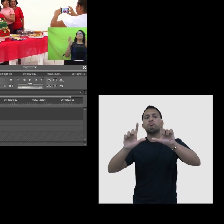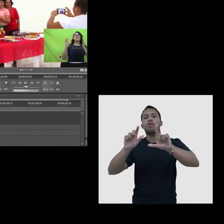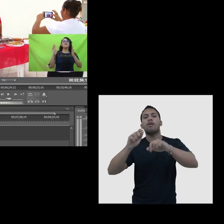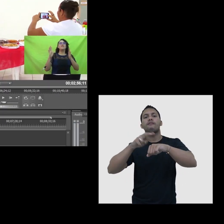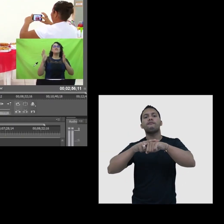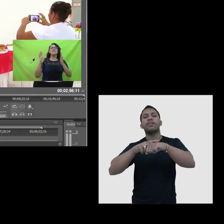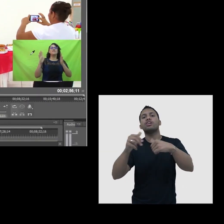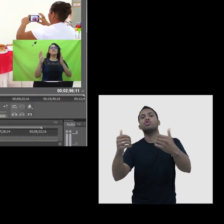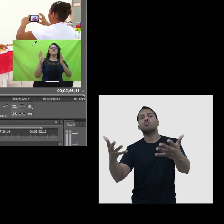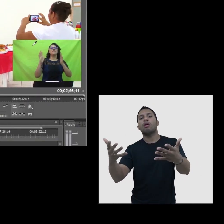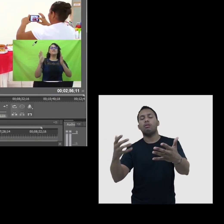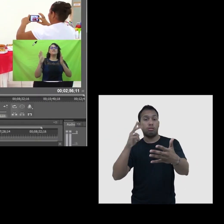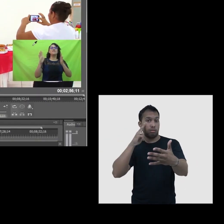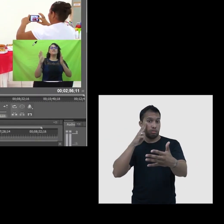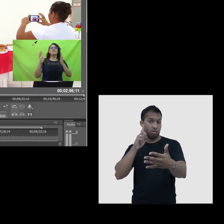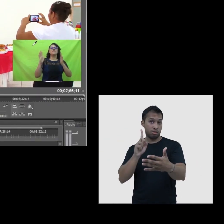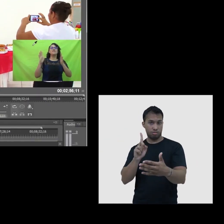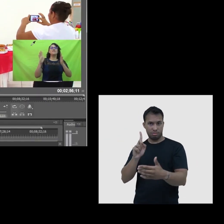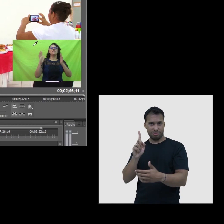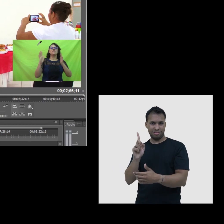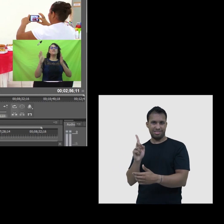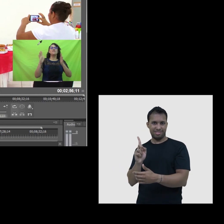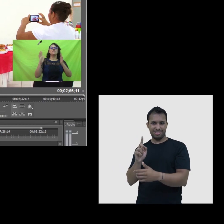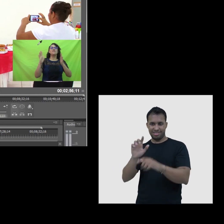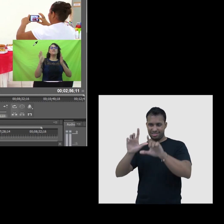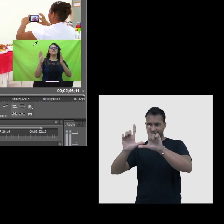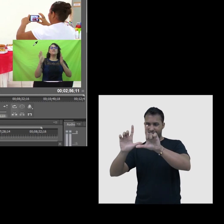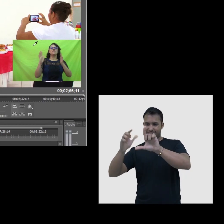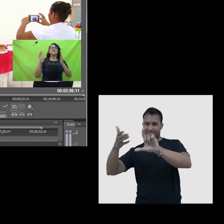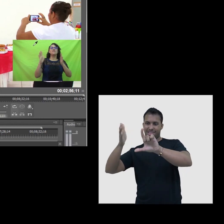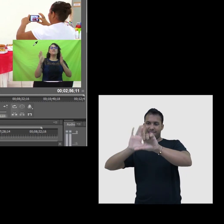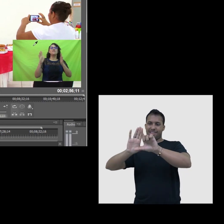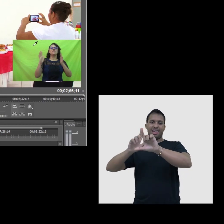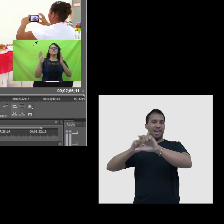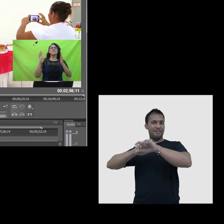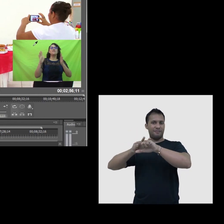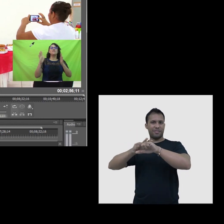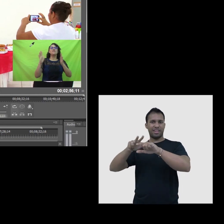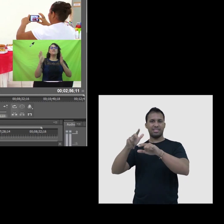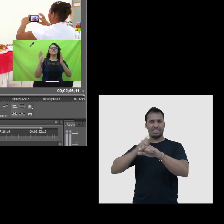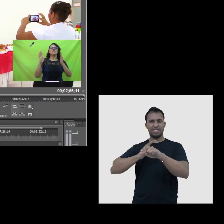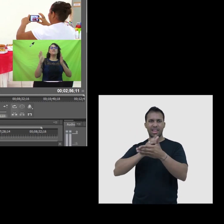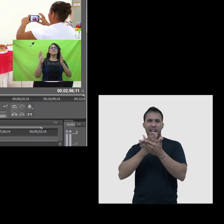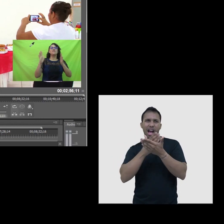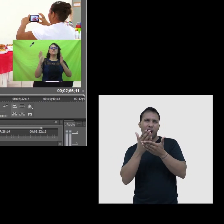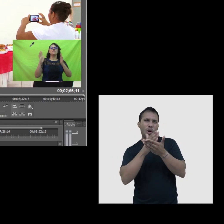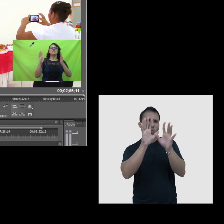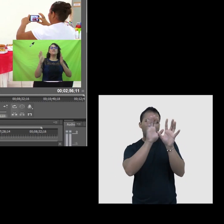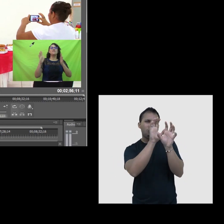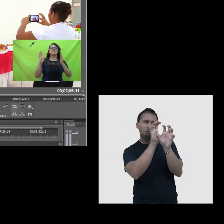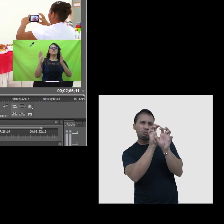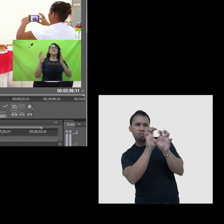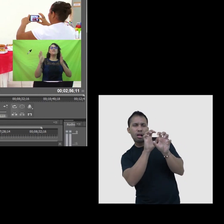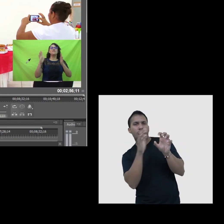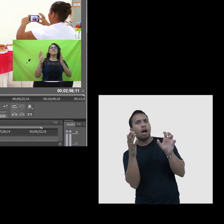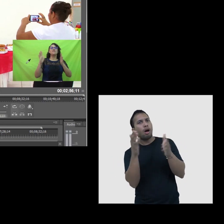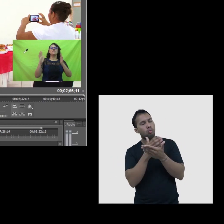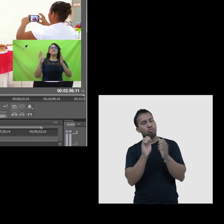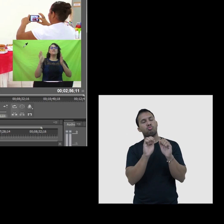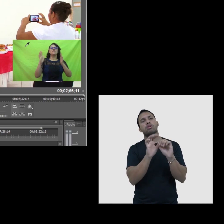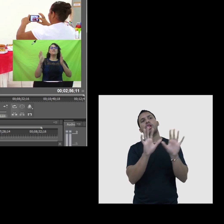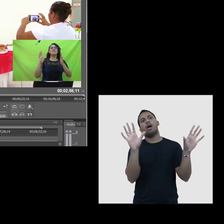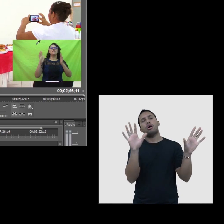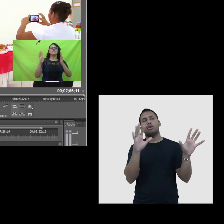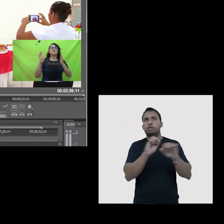tom de verde. Pode ser um tom aqui claro, no caso o tecido aqui da gente não está bem esticado, a gente tem umas partes com sombra, então você